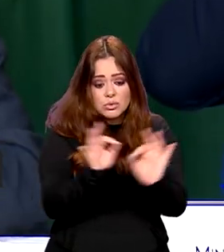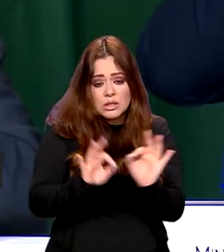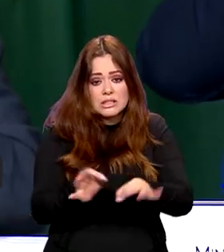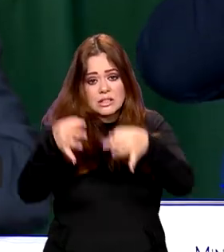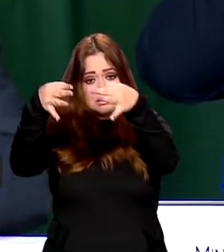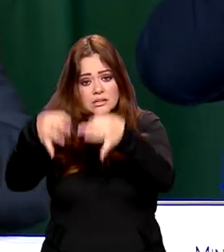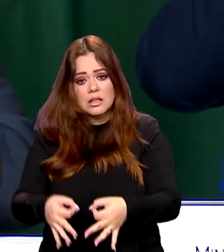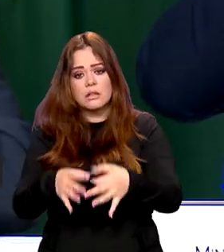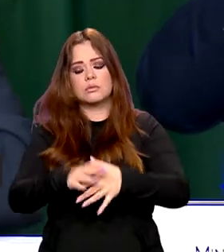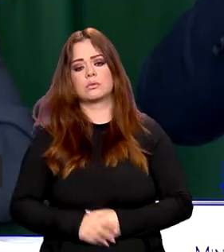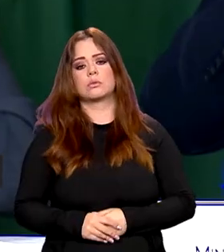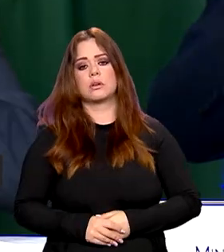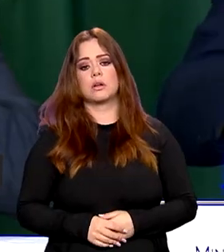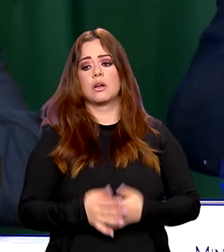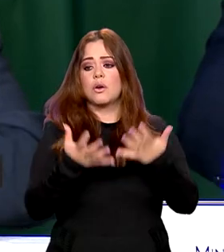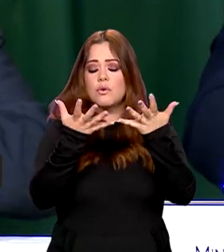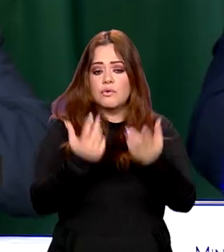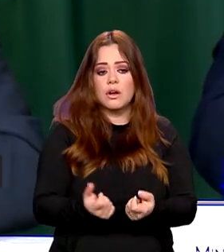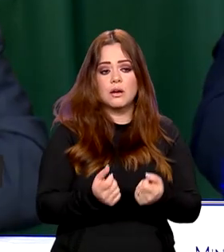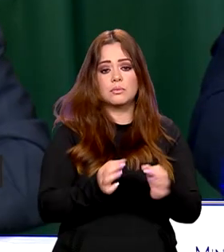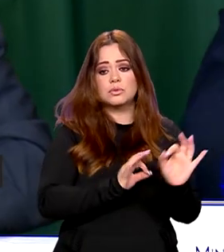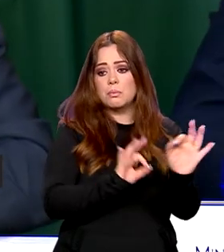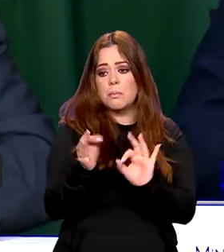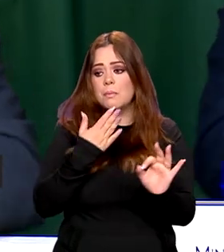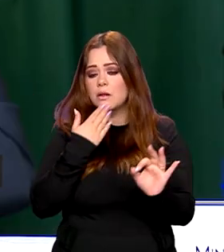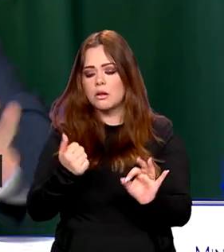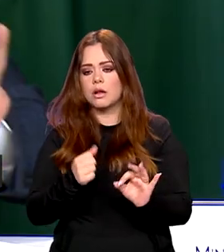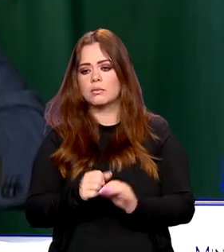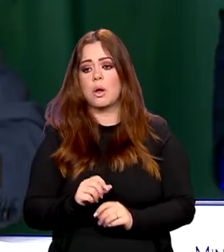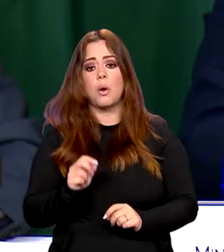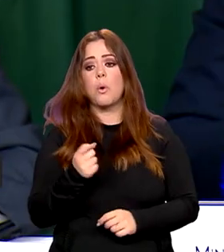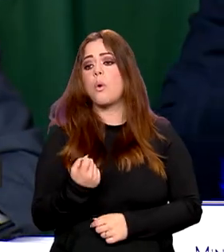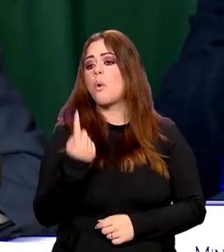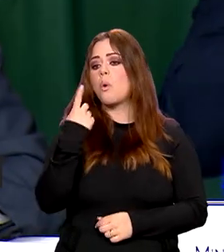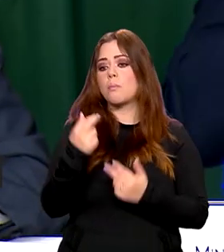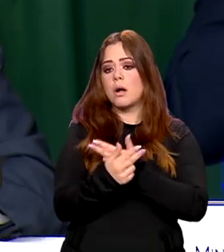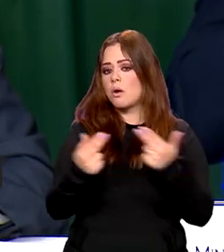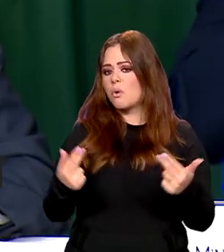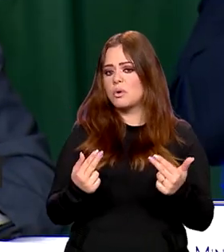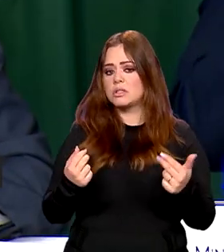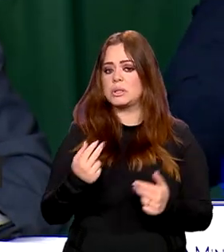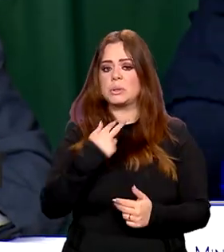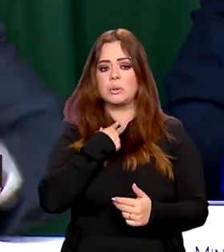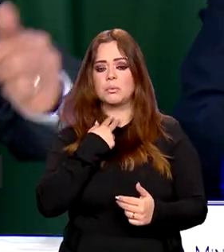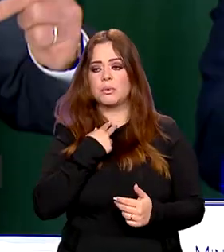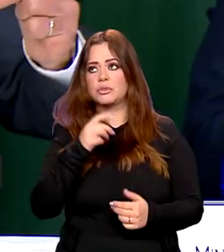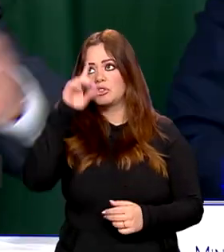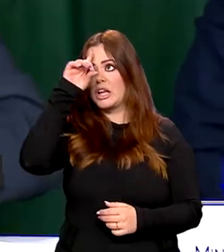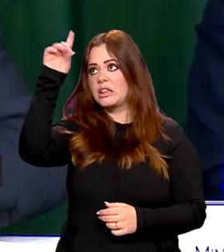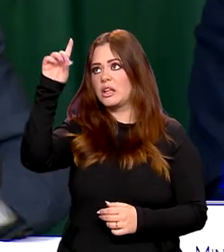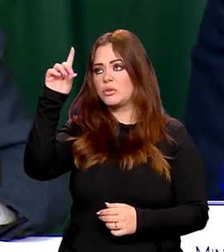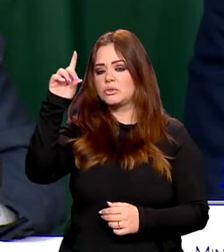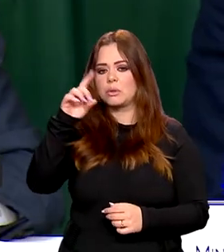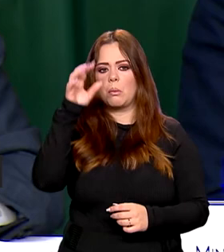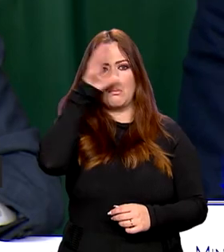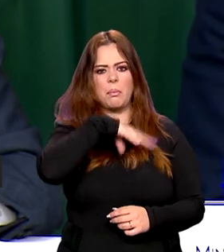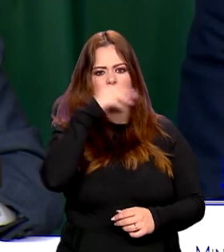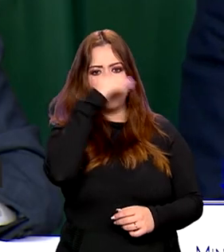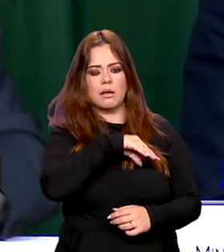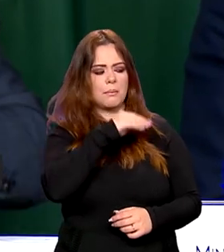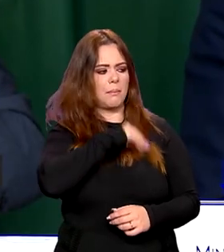Eu digo todo dia, a única coisa impossível é Deus pecar. O resto a gente pode tudo. E esse país pode